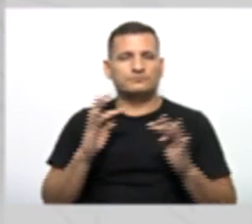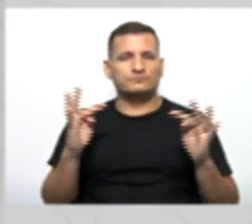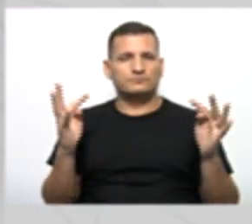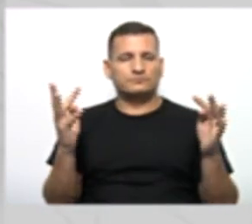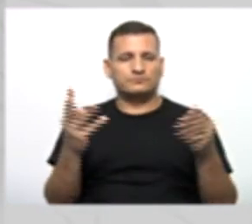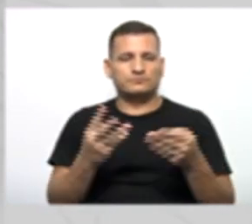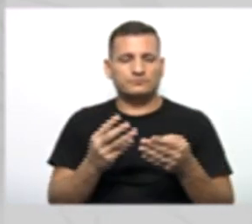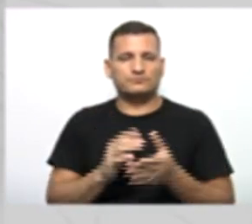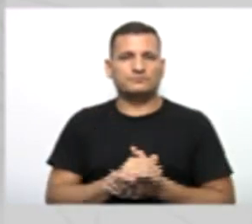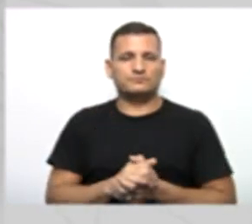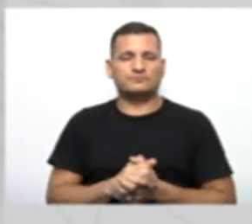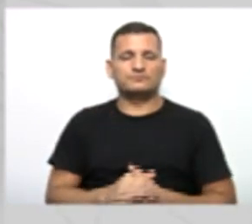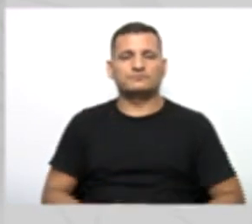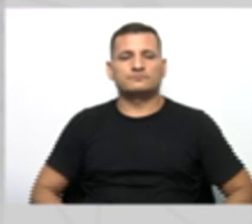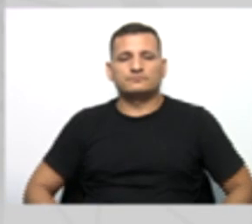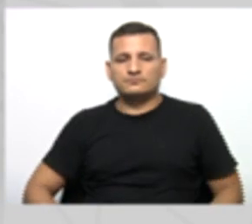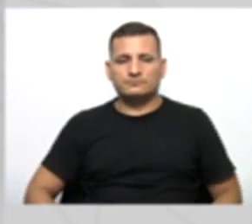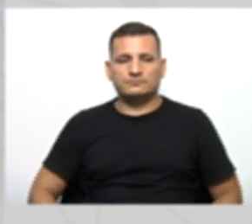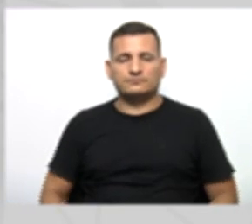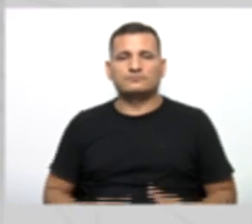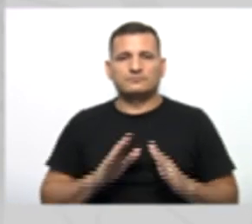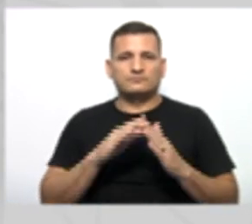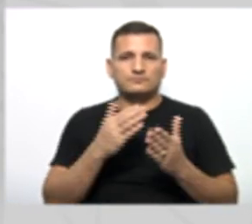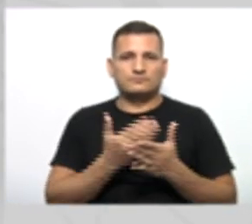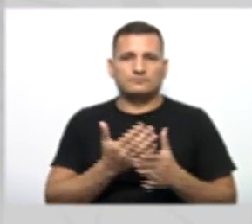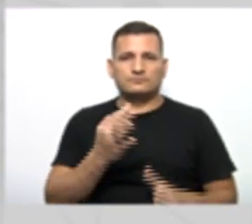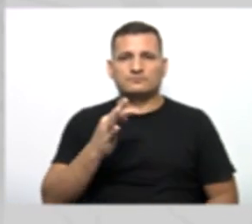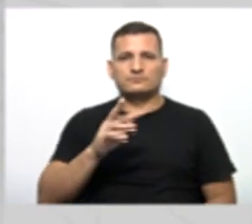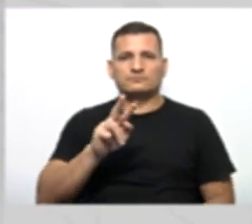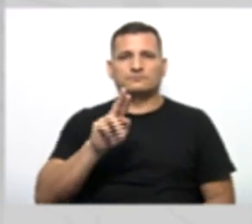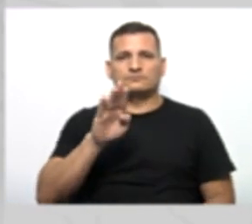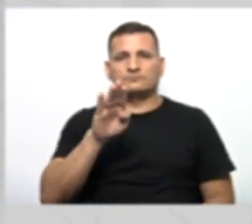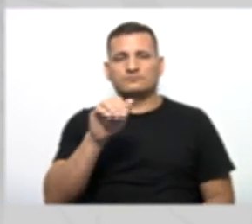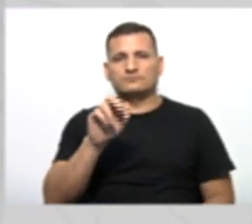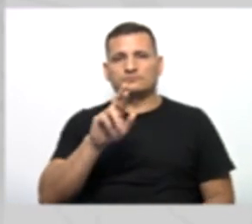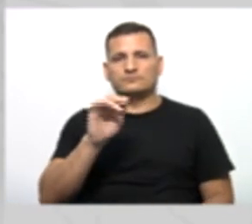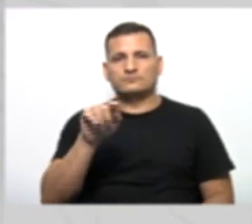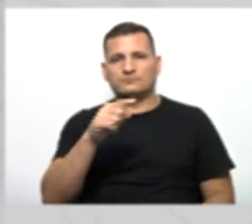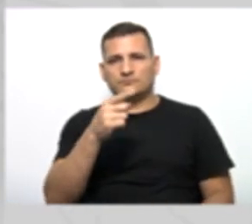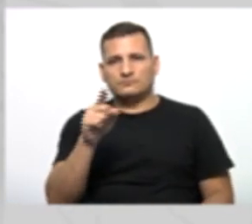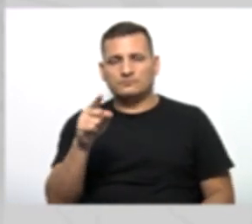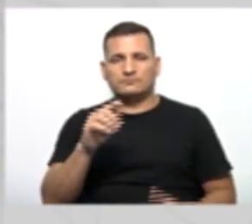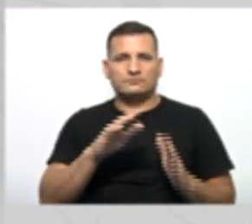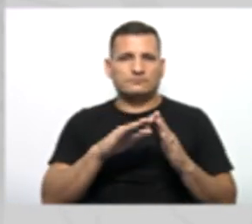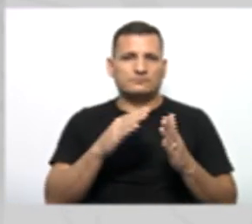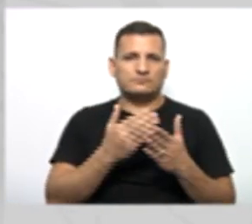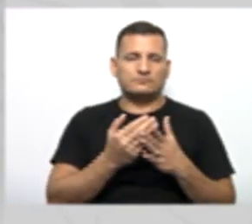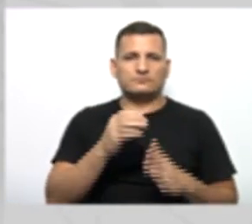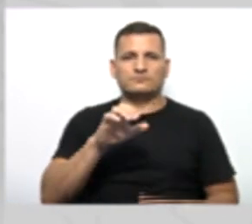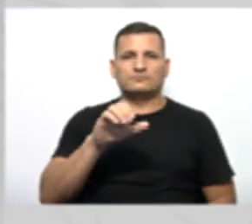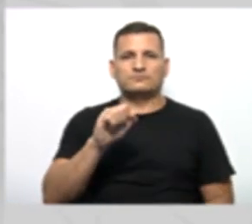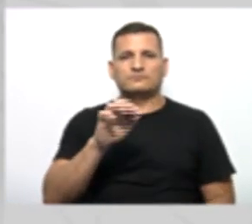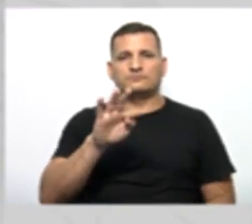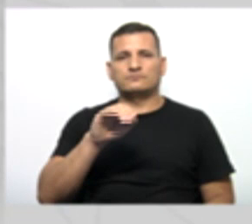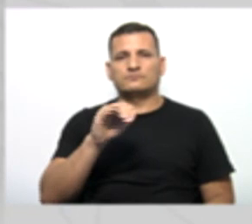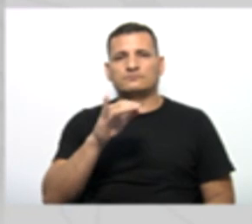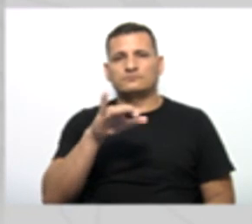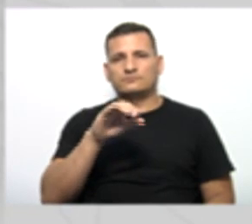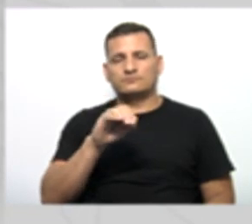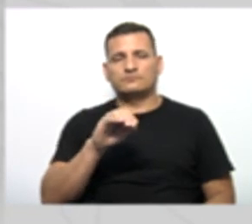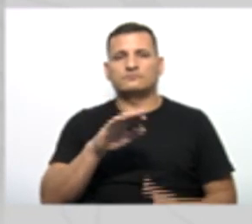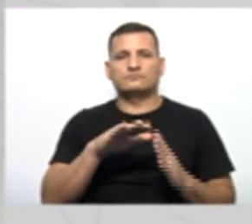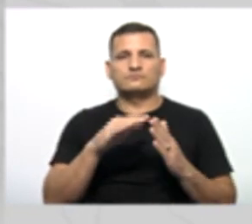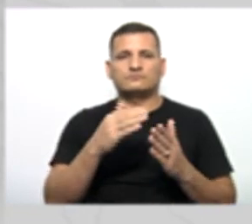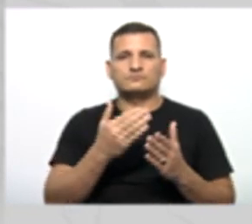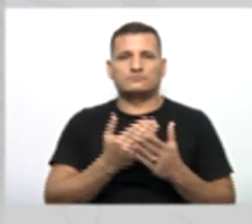mundo lá, a Escola Tubarão, a Escola Moacir Carvalho, a Escola Estácio de Sá, a Escola